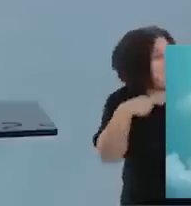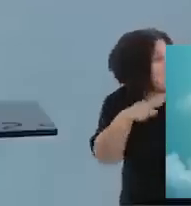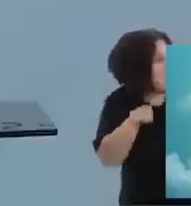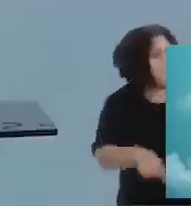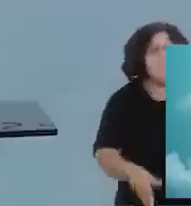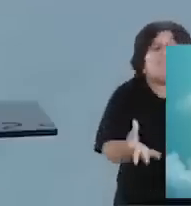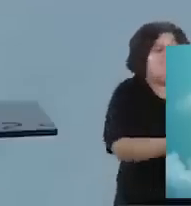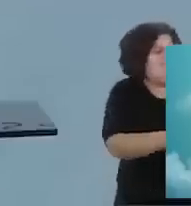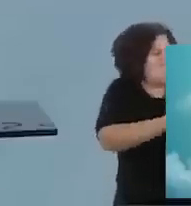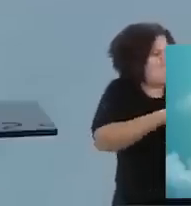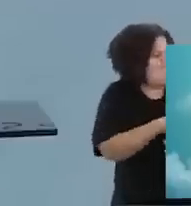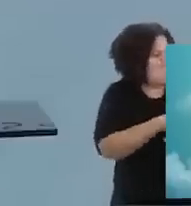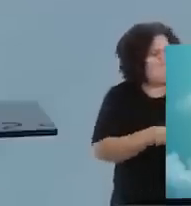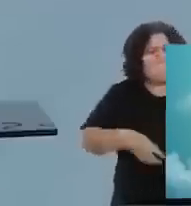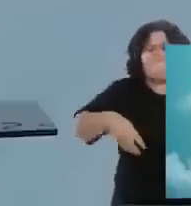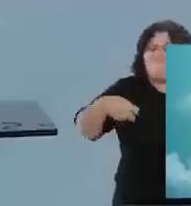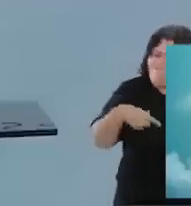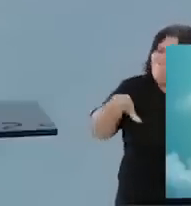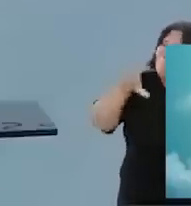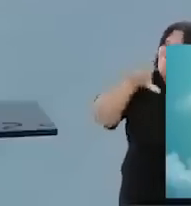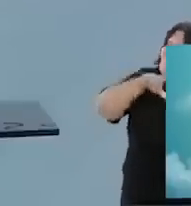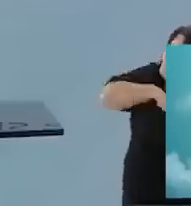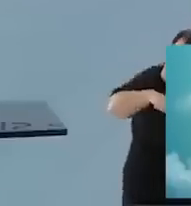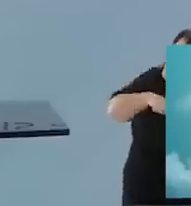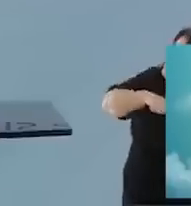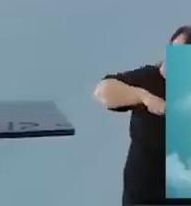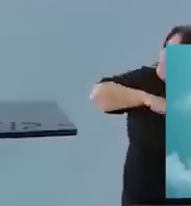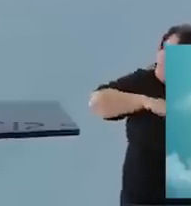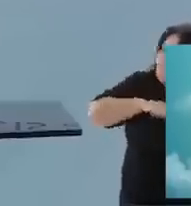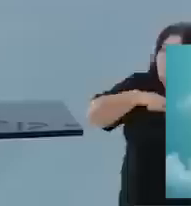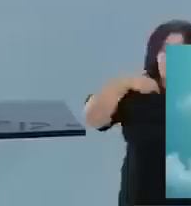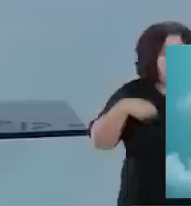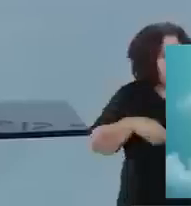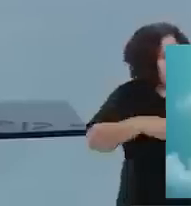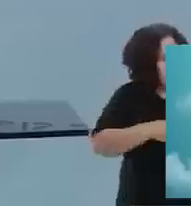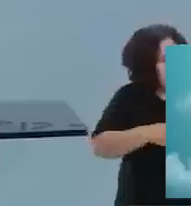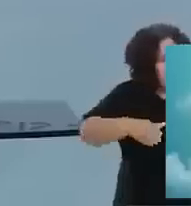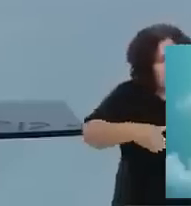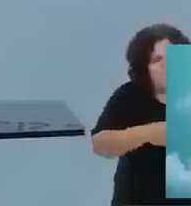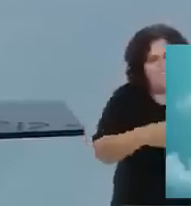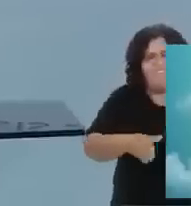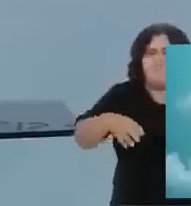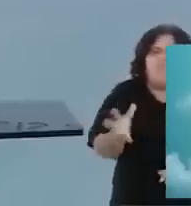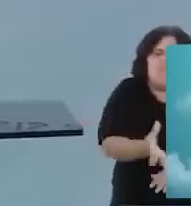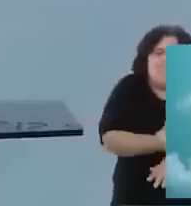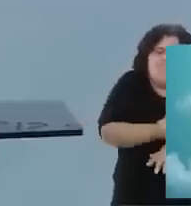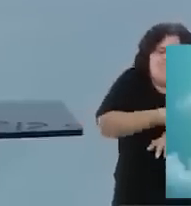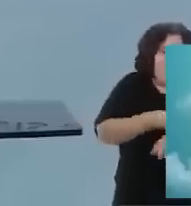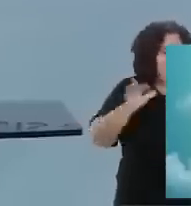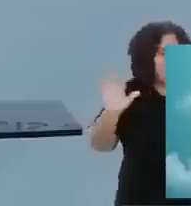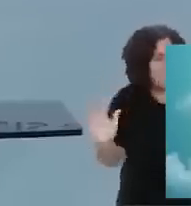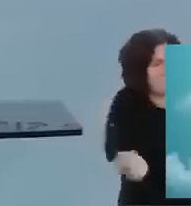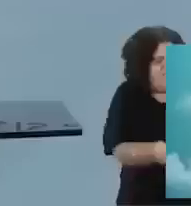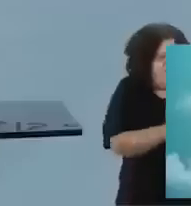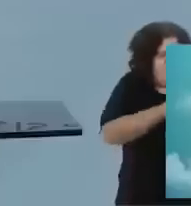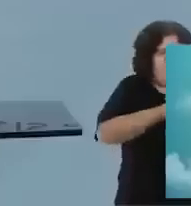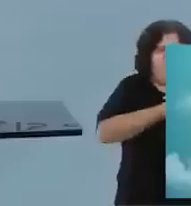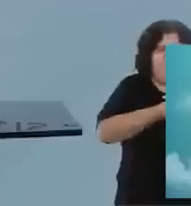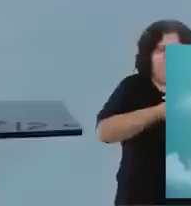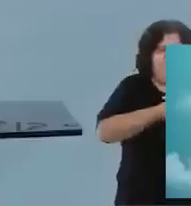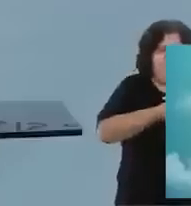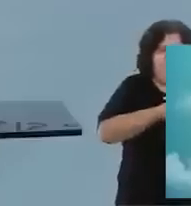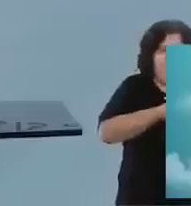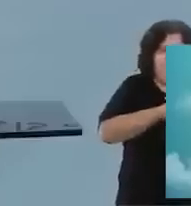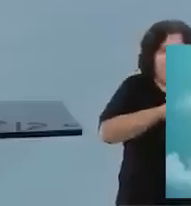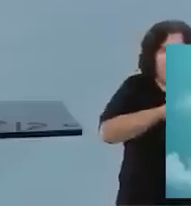que a igreja existe, é assim que a igreja caminha, uma igreja acolhedora. Mas